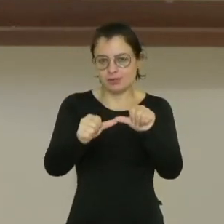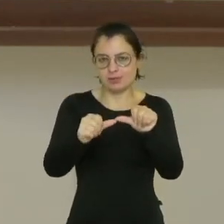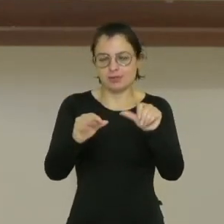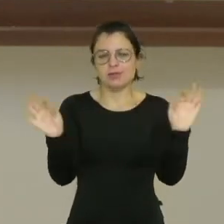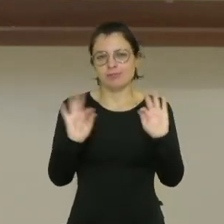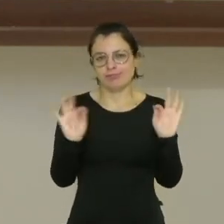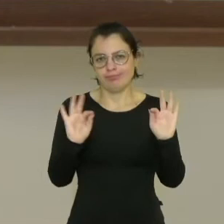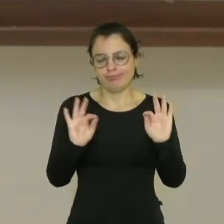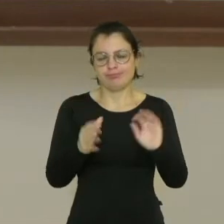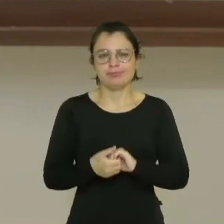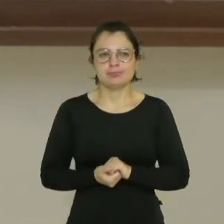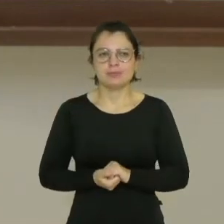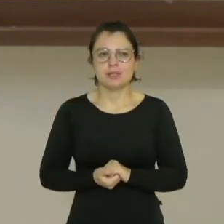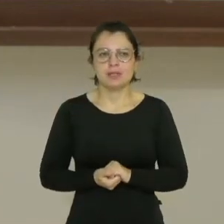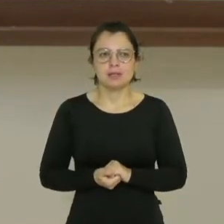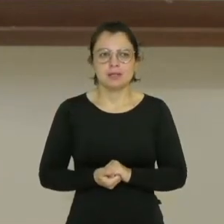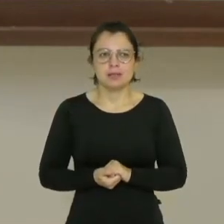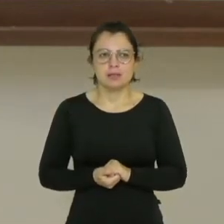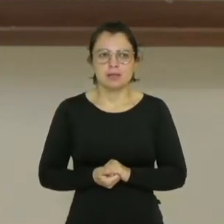práticas erradas, né?